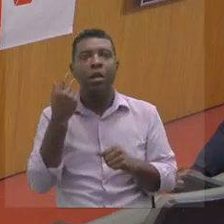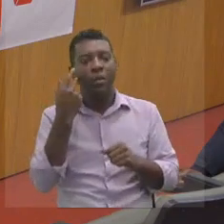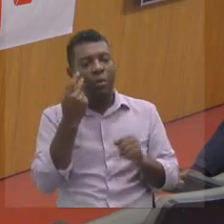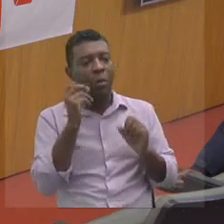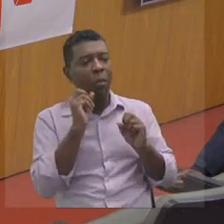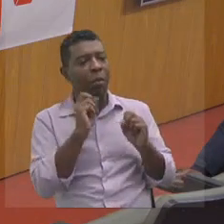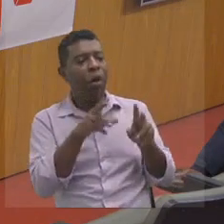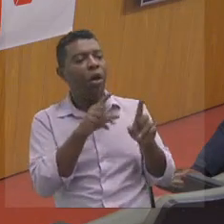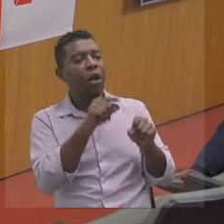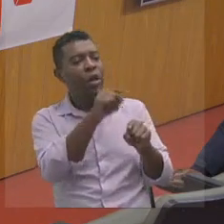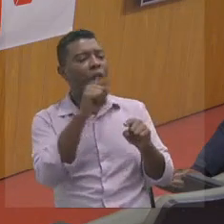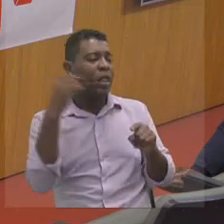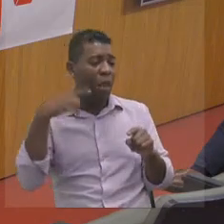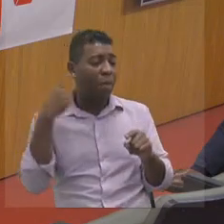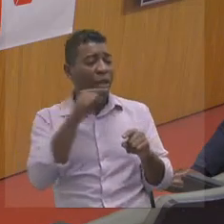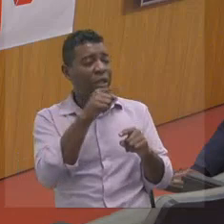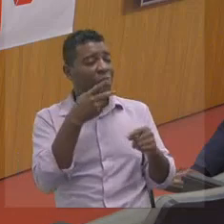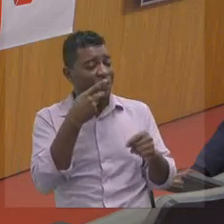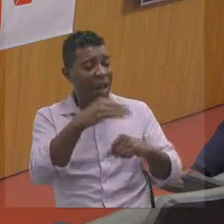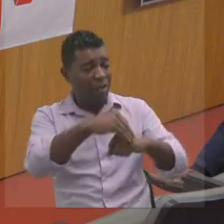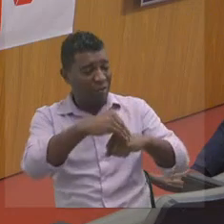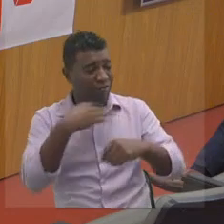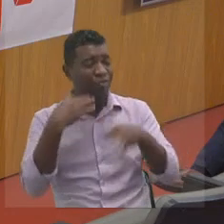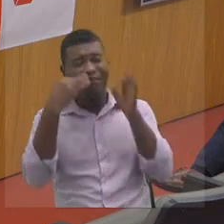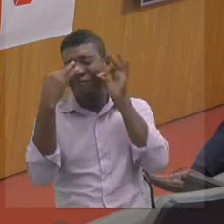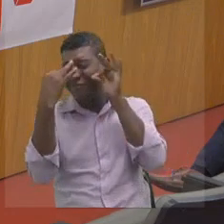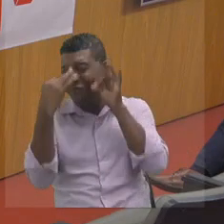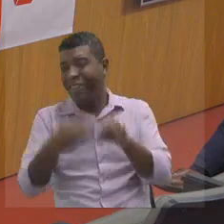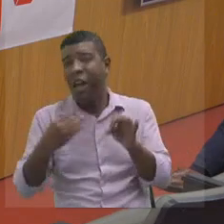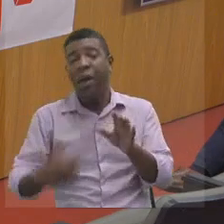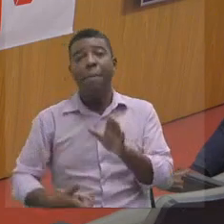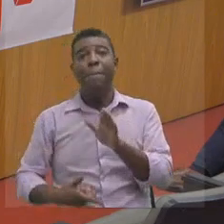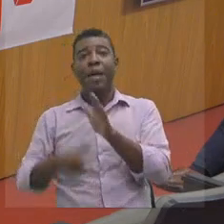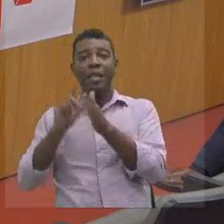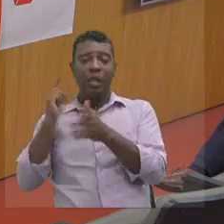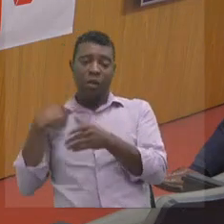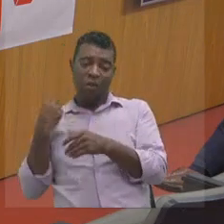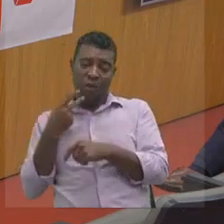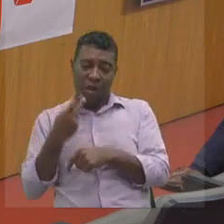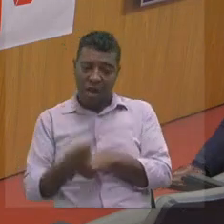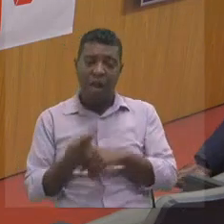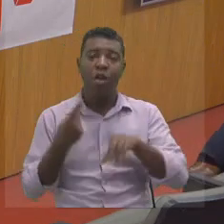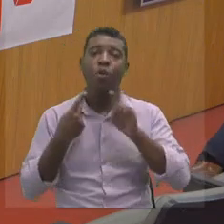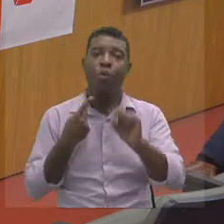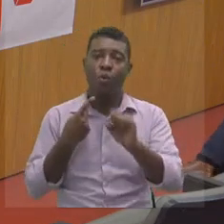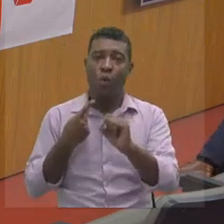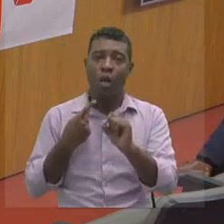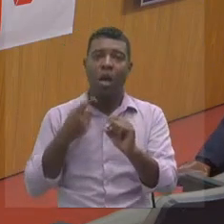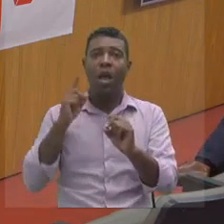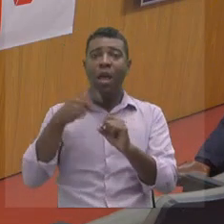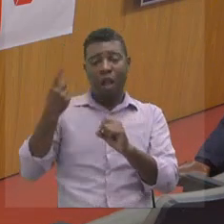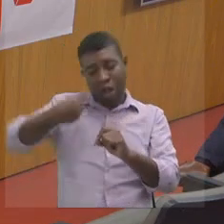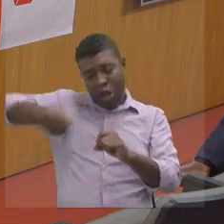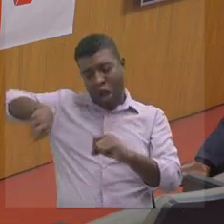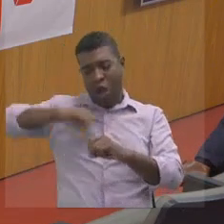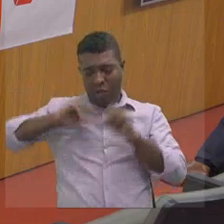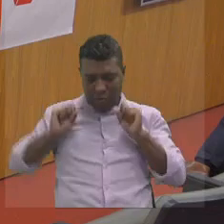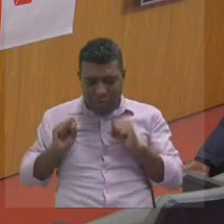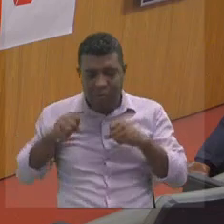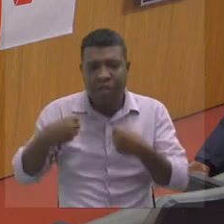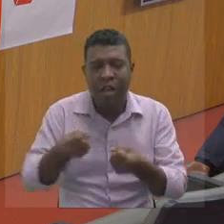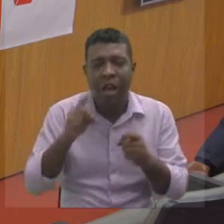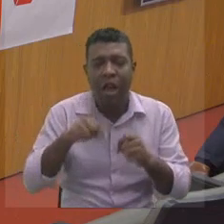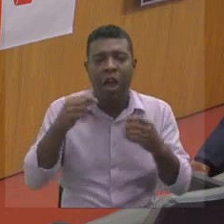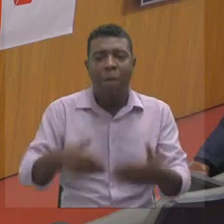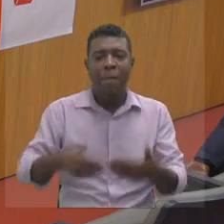sempre muito assertivo deu comentava também aqui mais cedo o senhor não tava aqui ainda mas que é nesse esforço nosso né de avançar com a recuperação